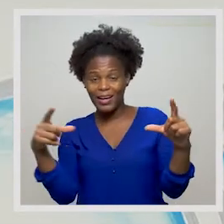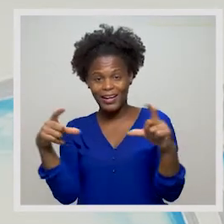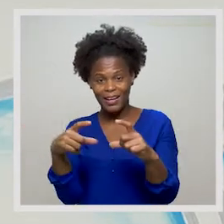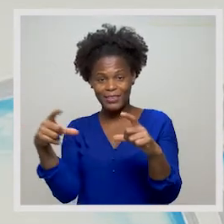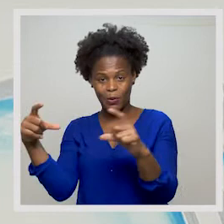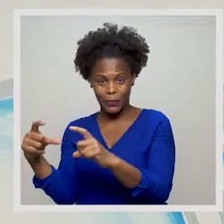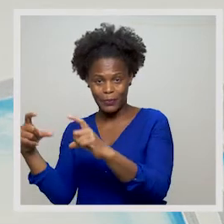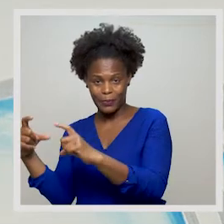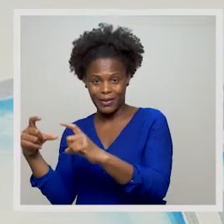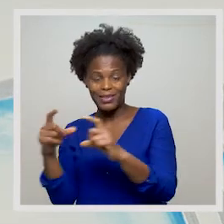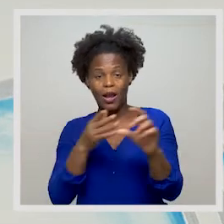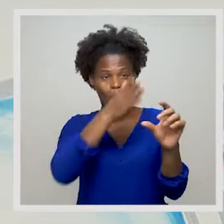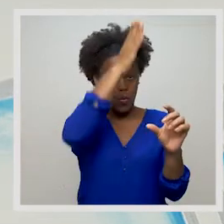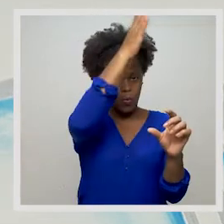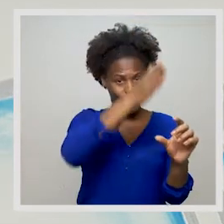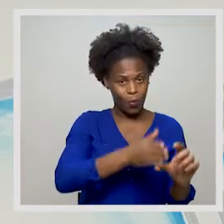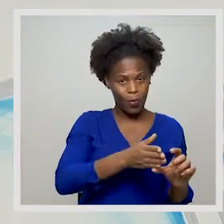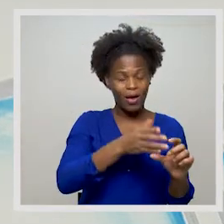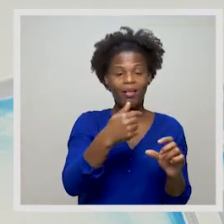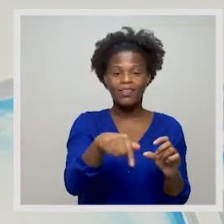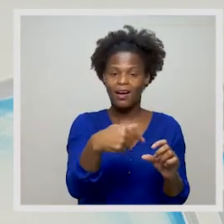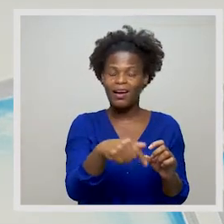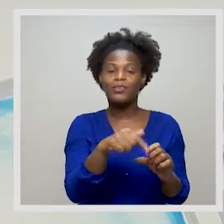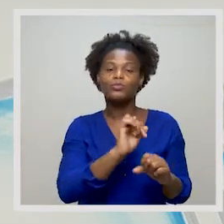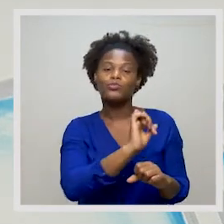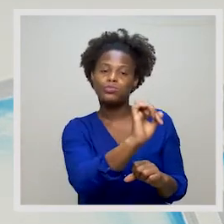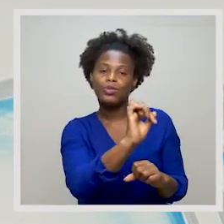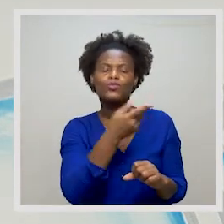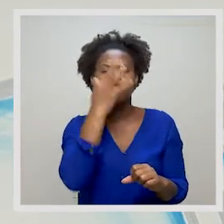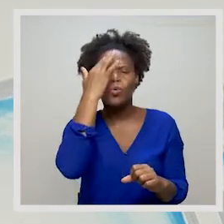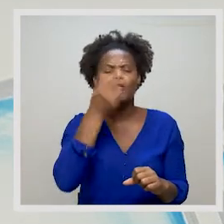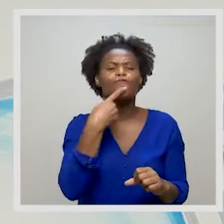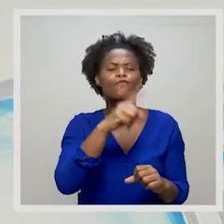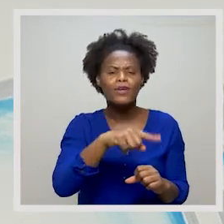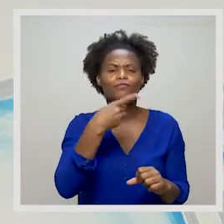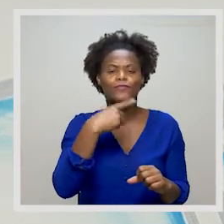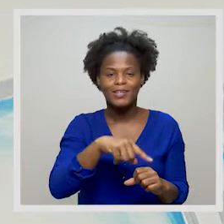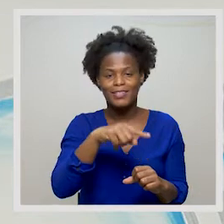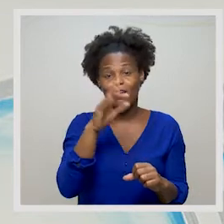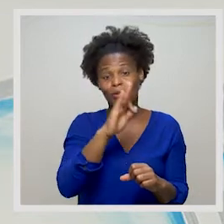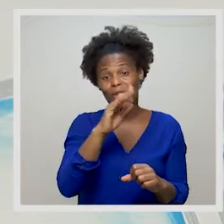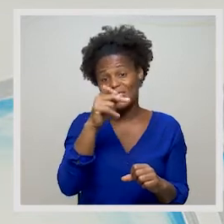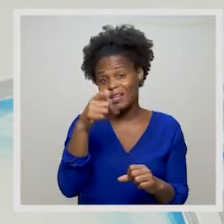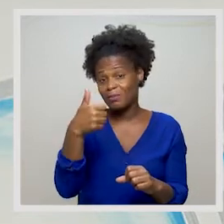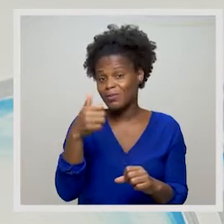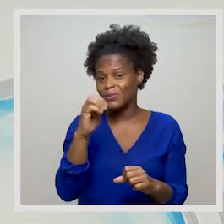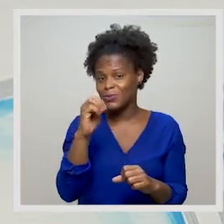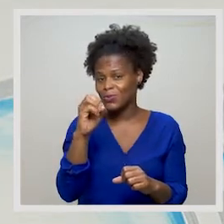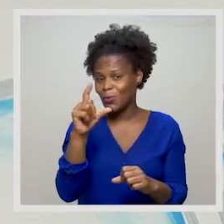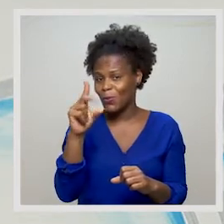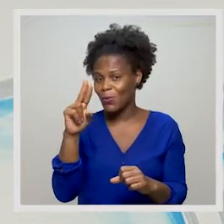classes, no eixo vertical vamos ter as suas respectivas frequências